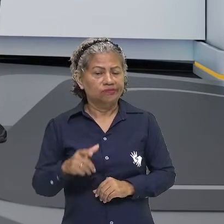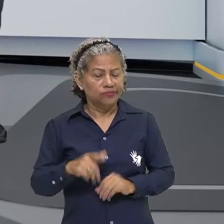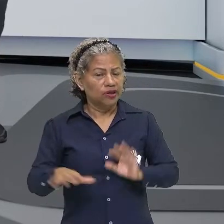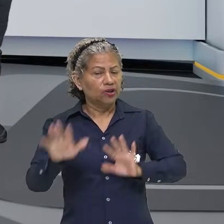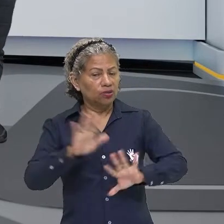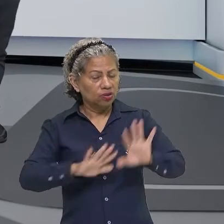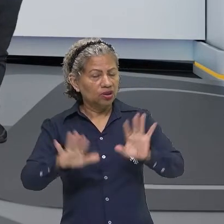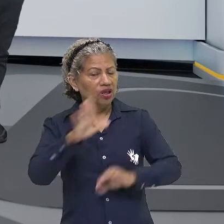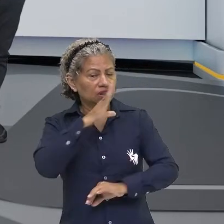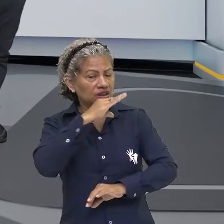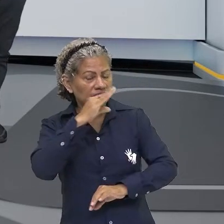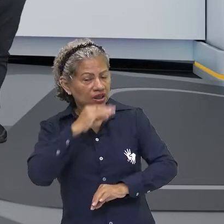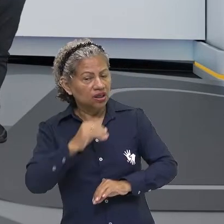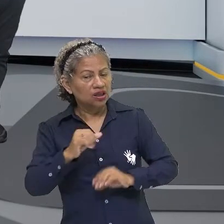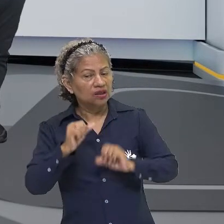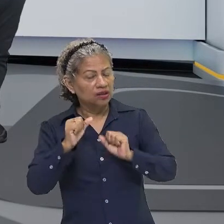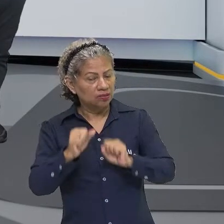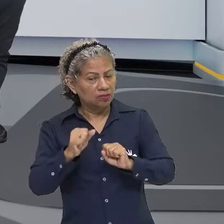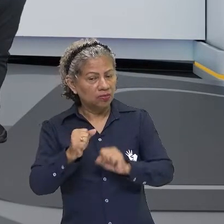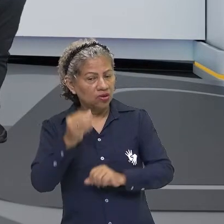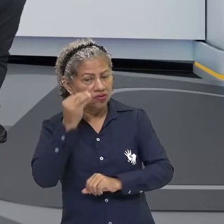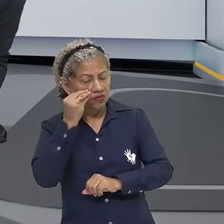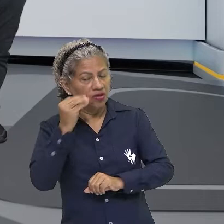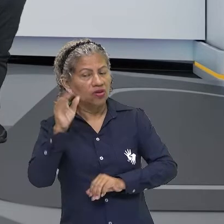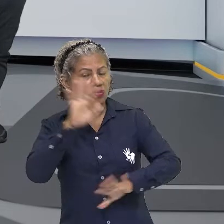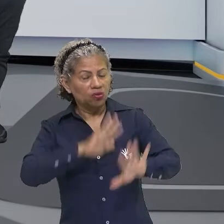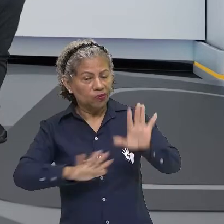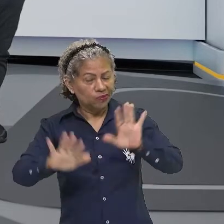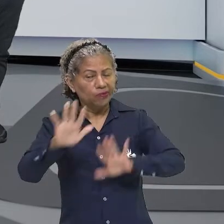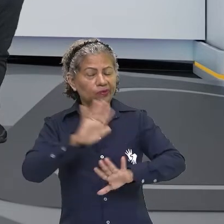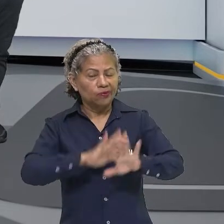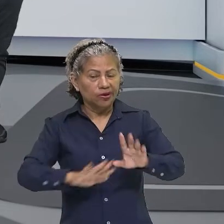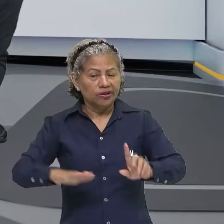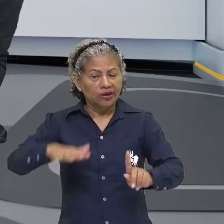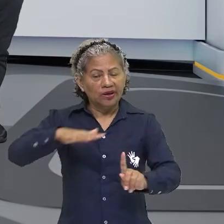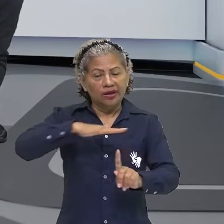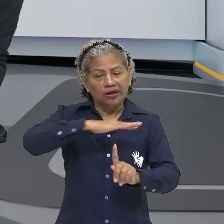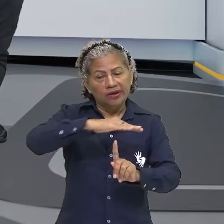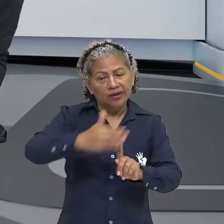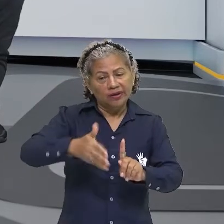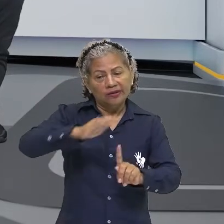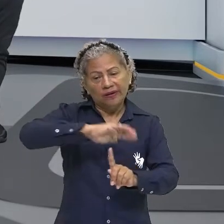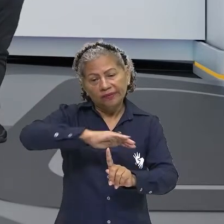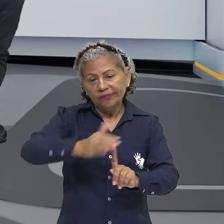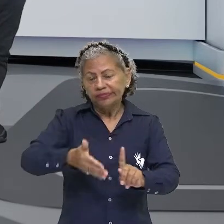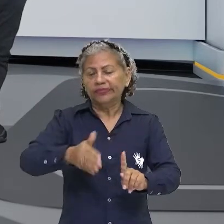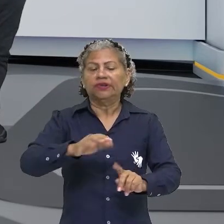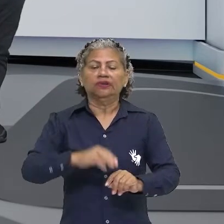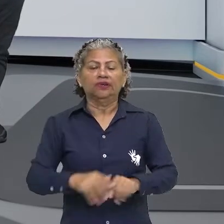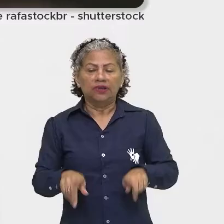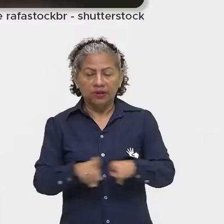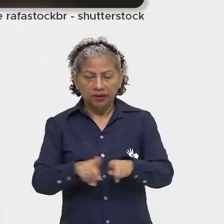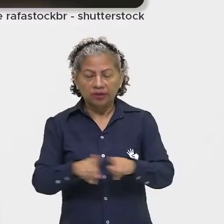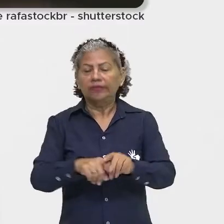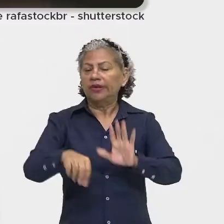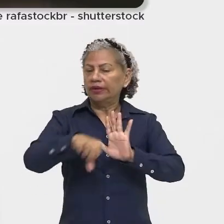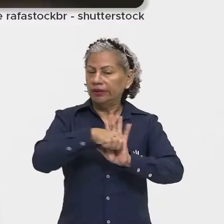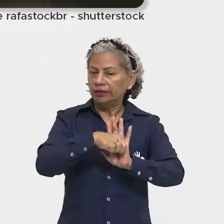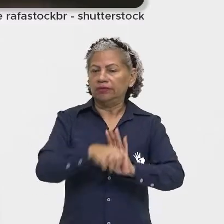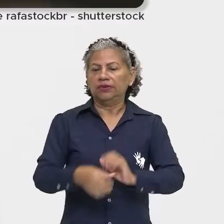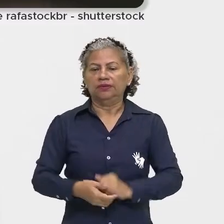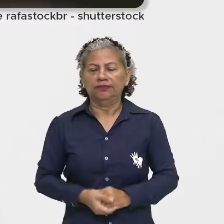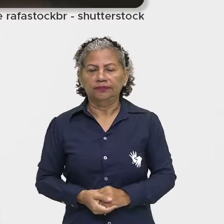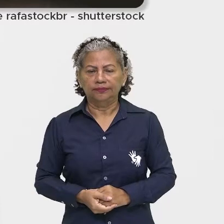lá, cuidado com a pedofilia, tá? Você armazenando também é configurado como crime. E vamos ver